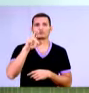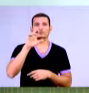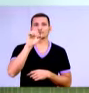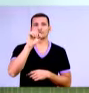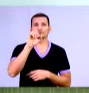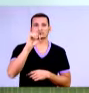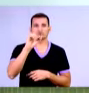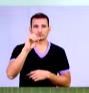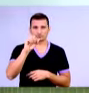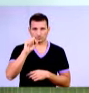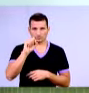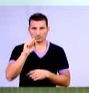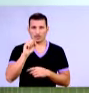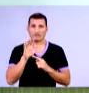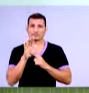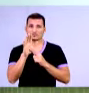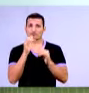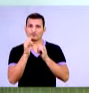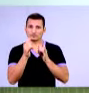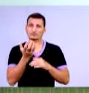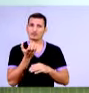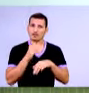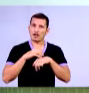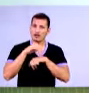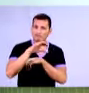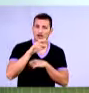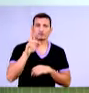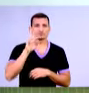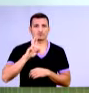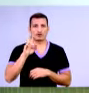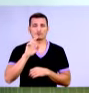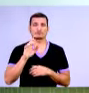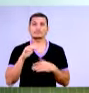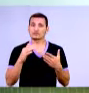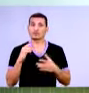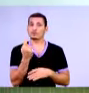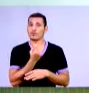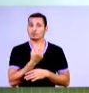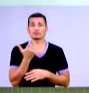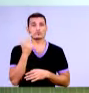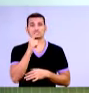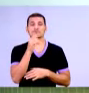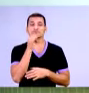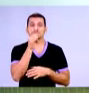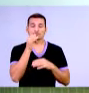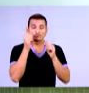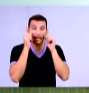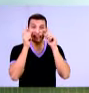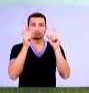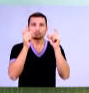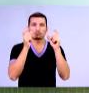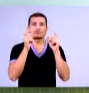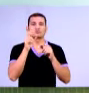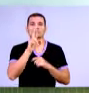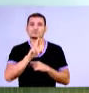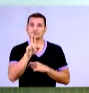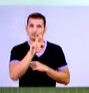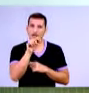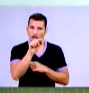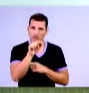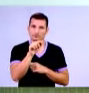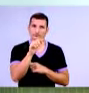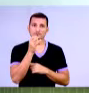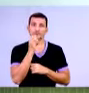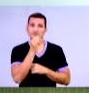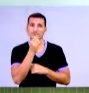apresentação das informações que nós queremos levar ao nosso usuário. Então, nós não conseguiremos despertar a atenção, nós não conseguiremos melhorar a